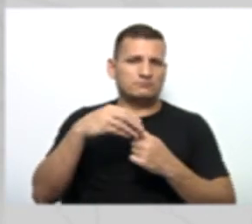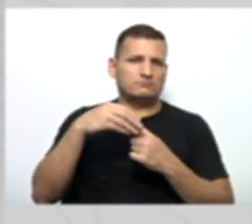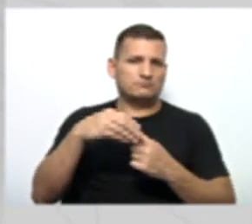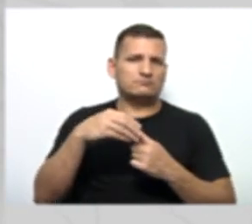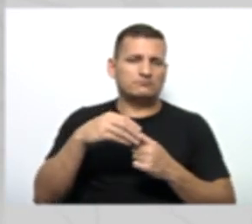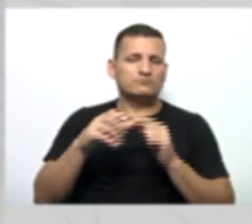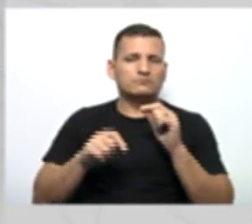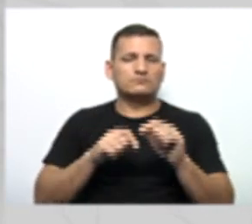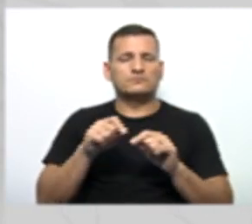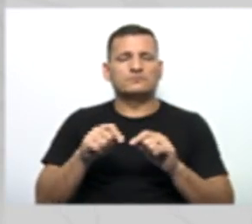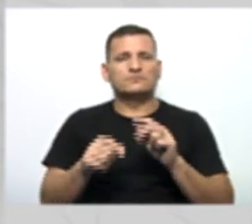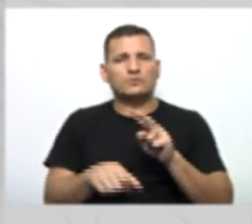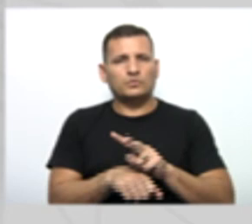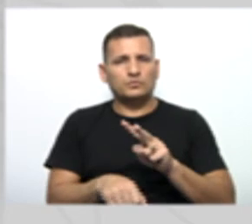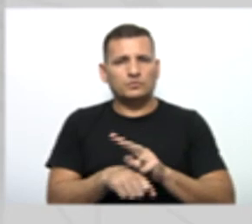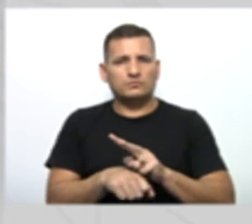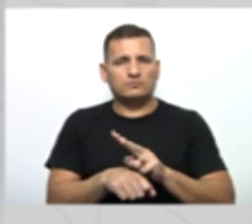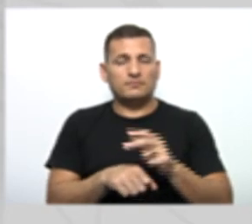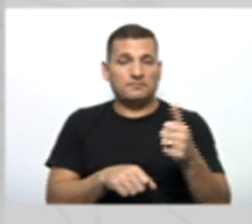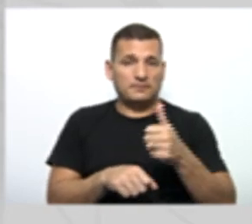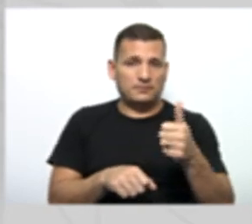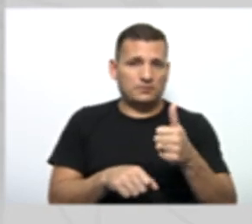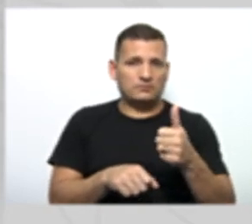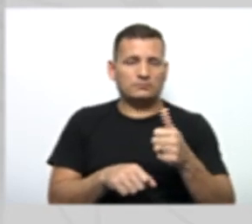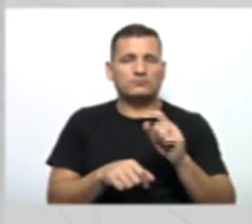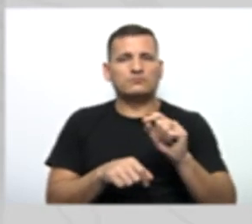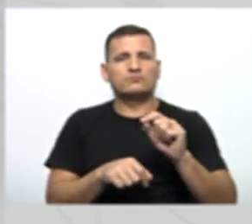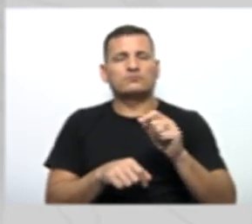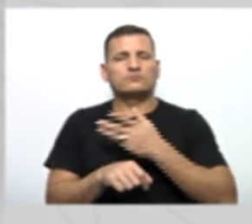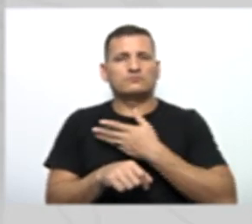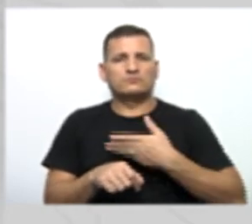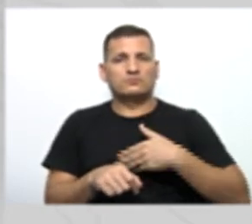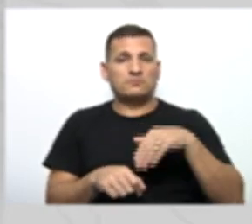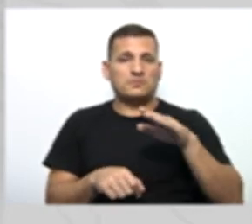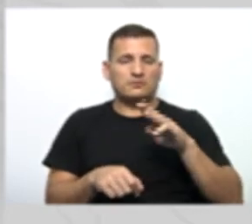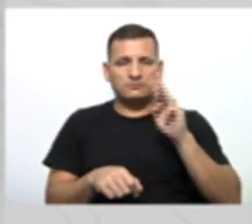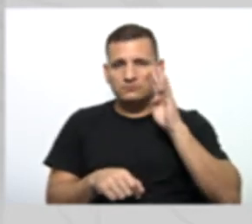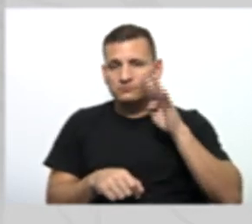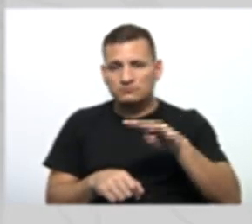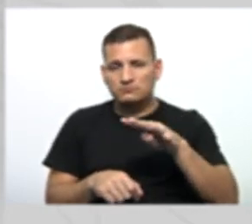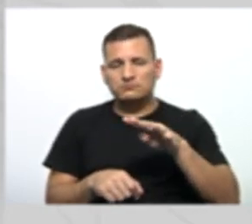deve ser cuidado primeiro, aquilo que o governo deve ter mais atenção.